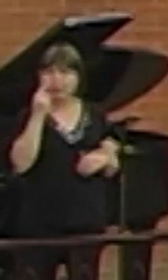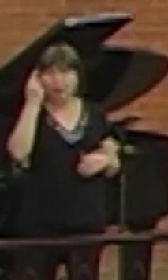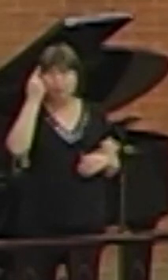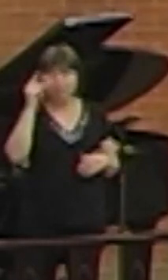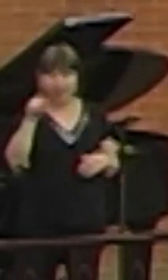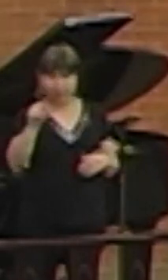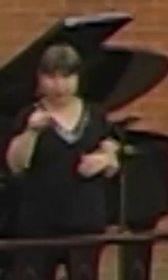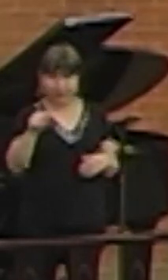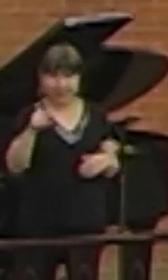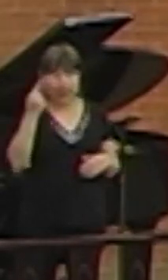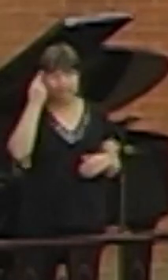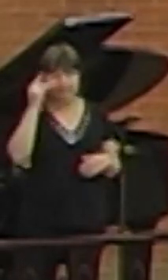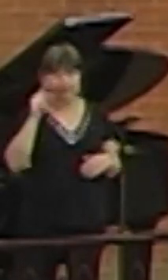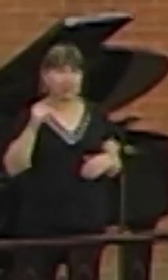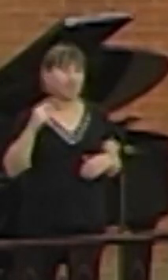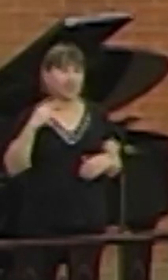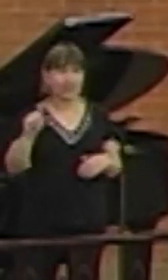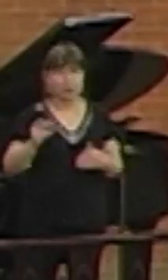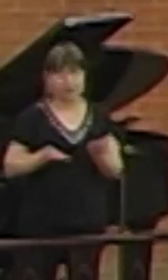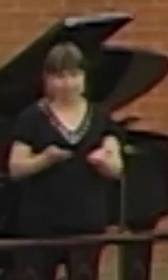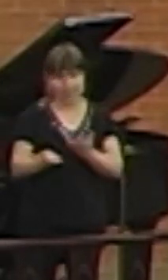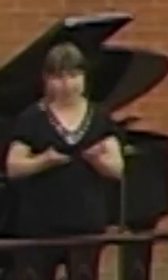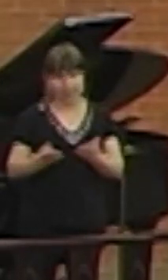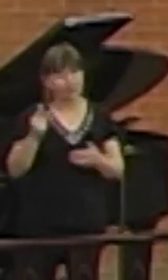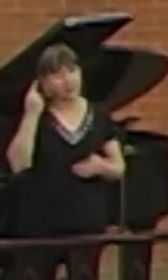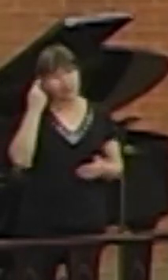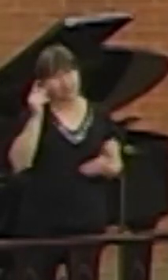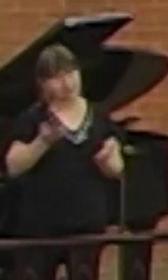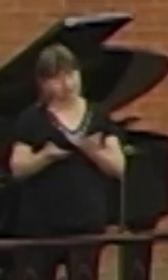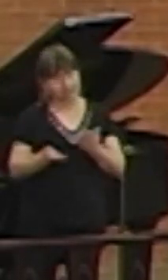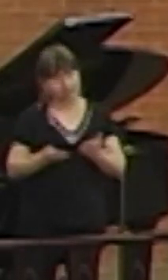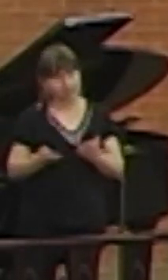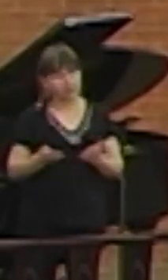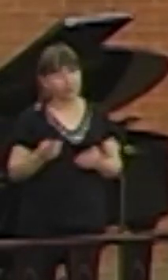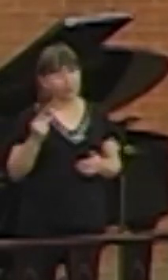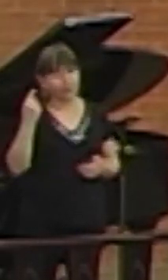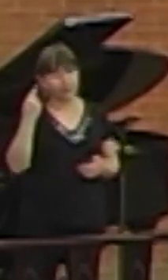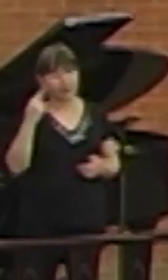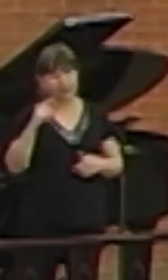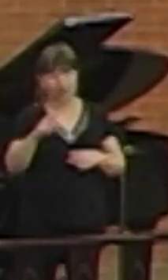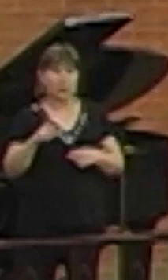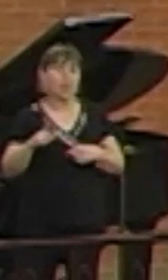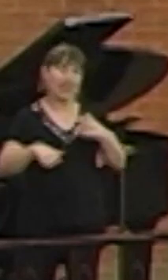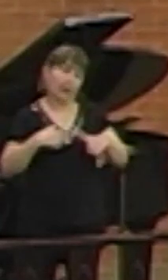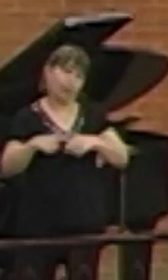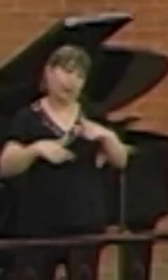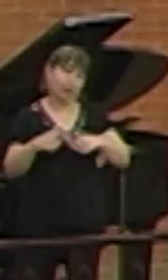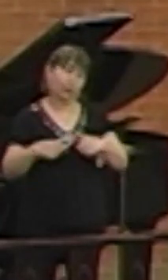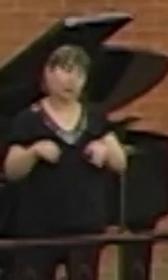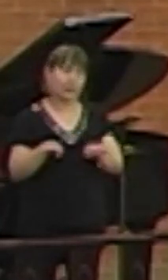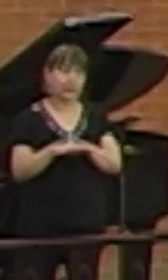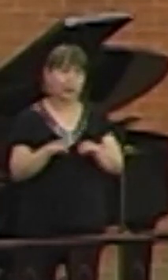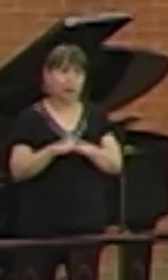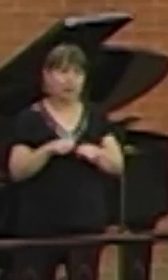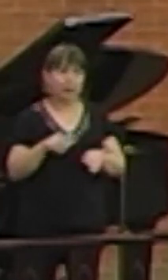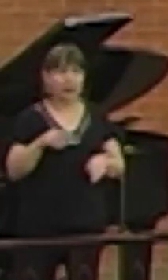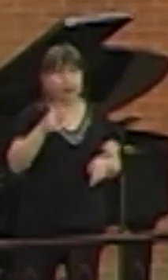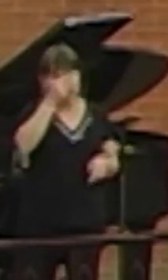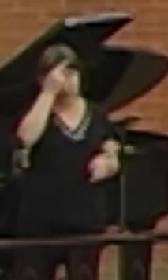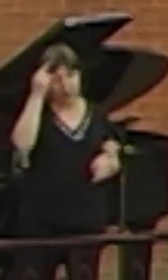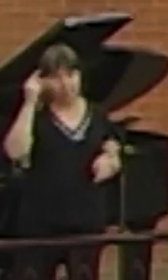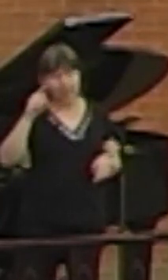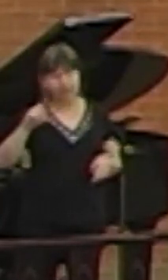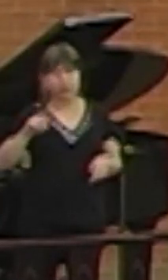e ao teu servo e a tua serva e ao teu jornaleiro e ao estrangeiro que Peregrina contigo